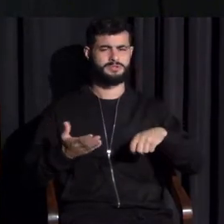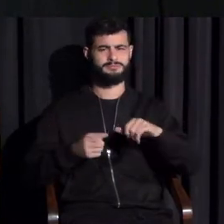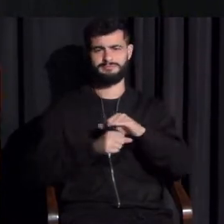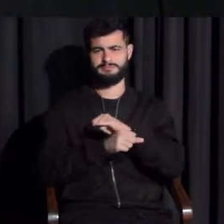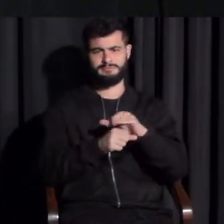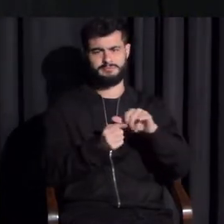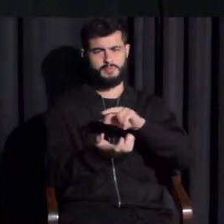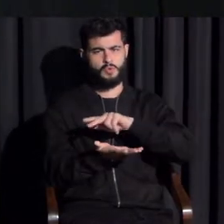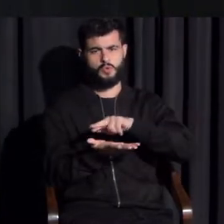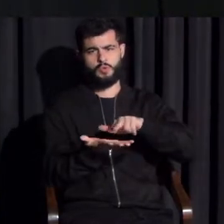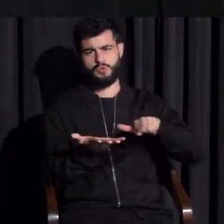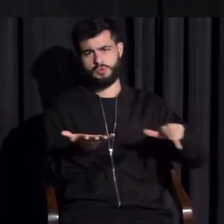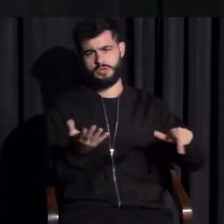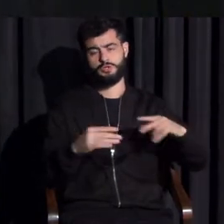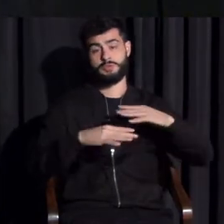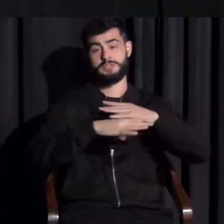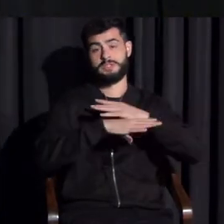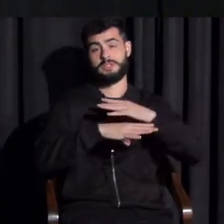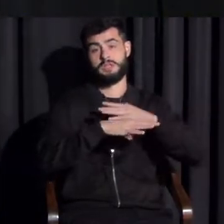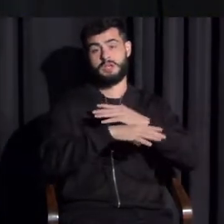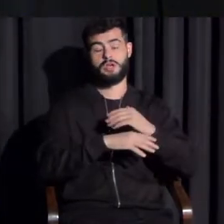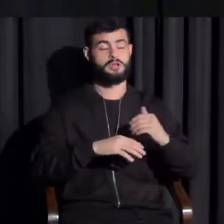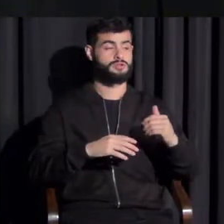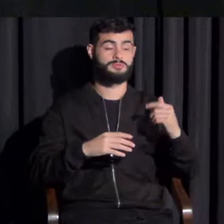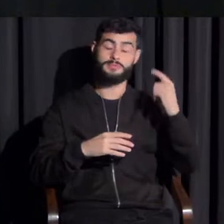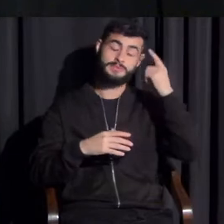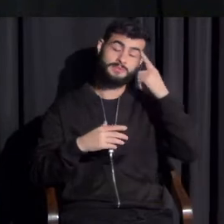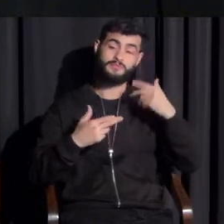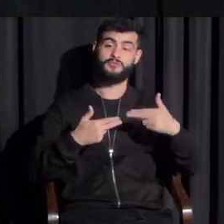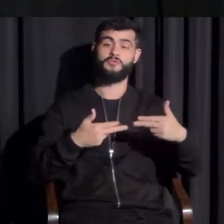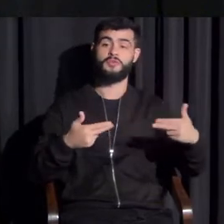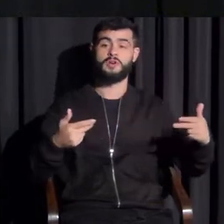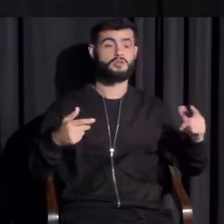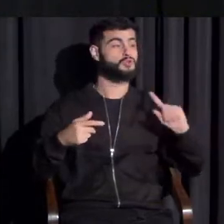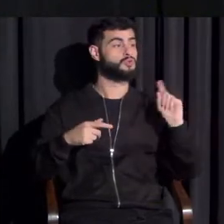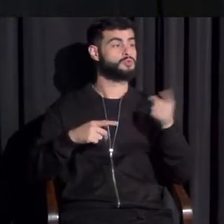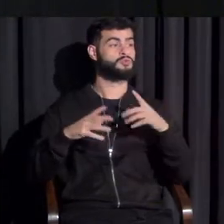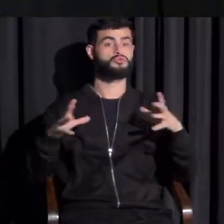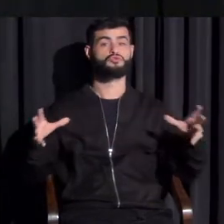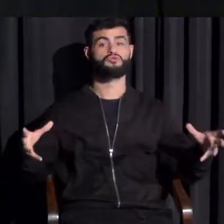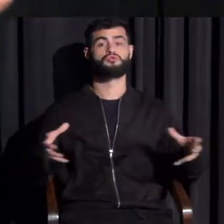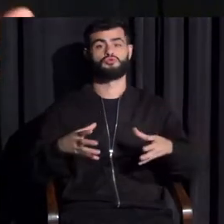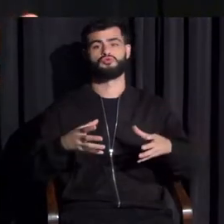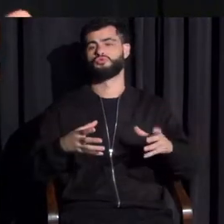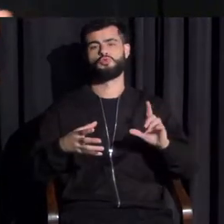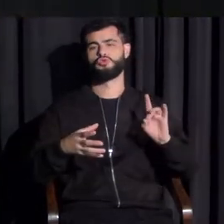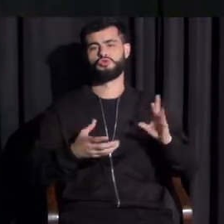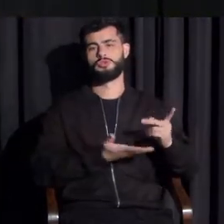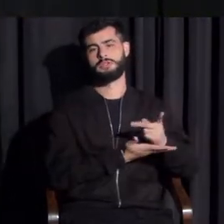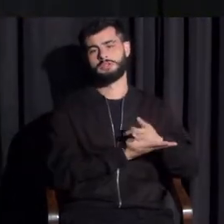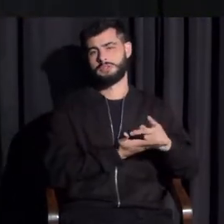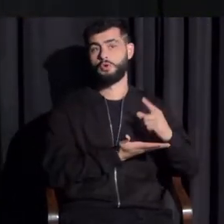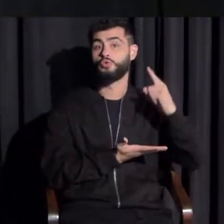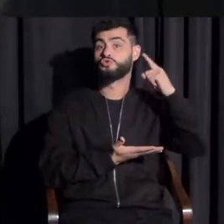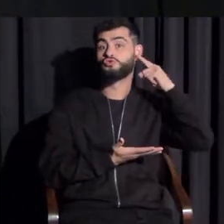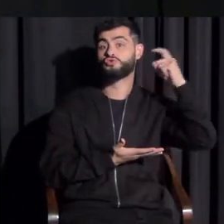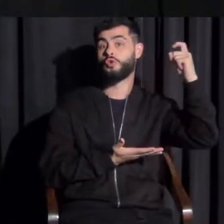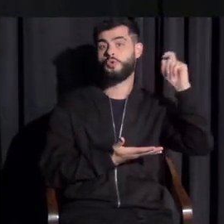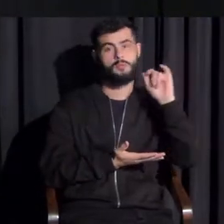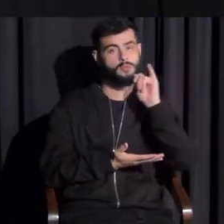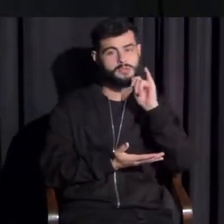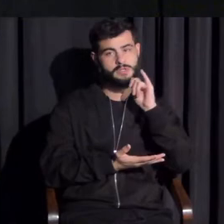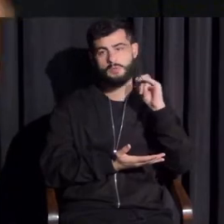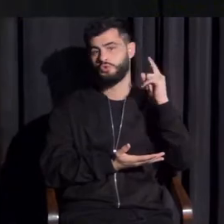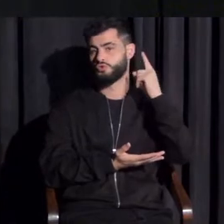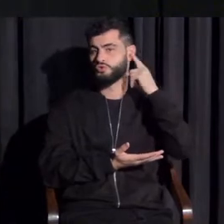crianças? Ou que tivesse som junto com os desenhos, mas não só os sons das crianças, mas que a gente pudesse ouvir esses sons nos muros,